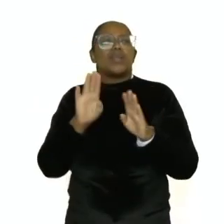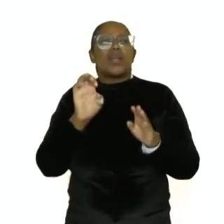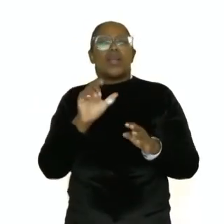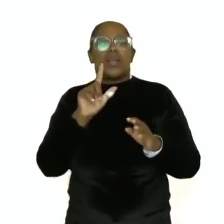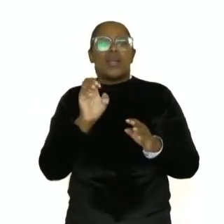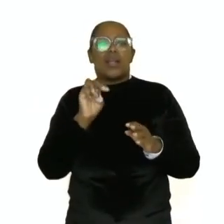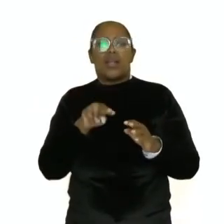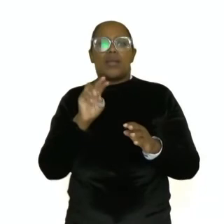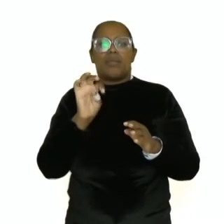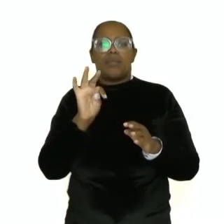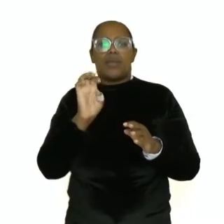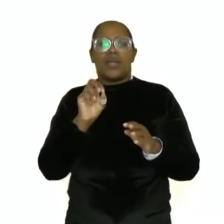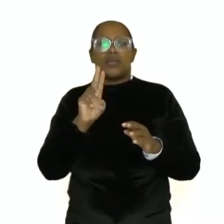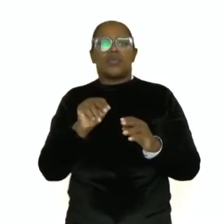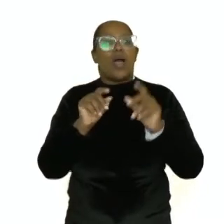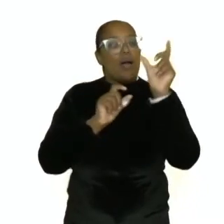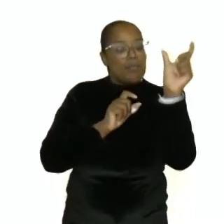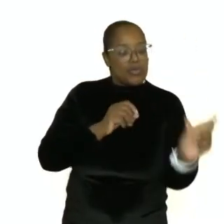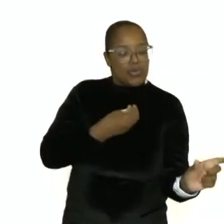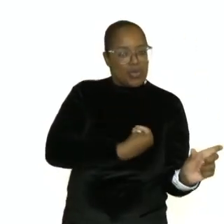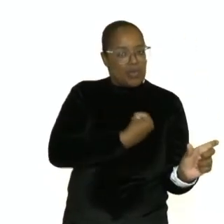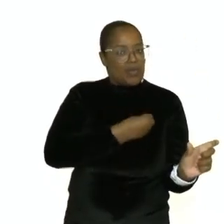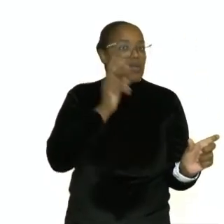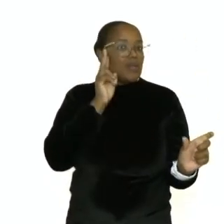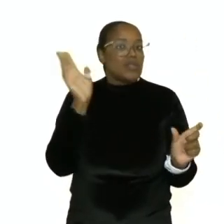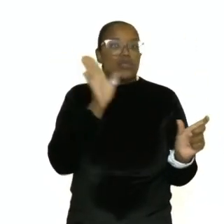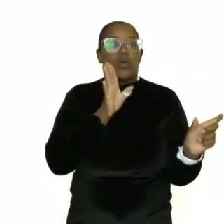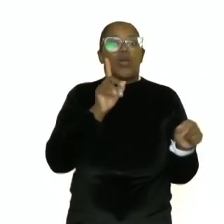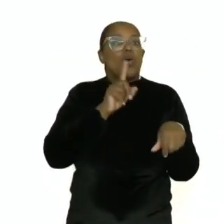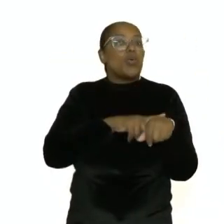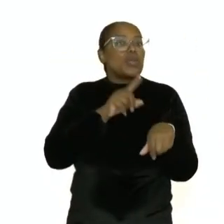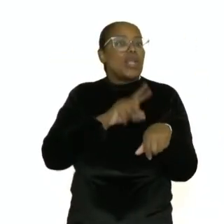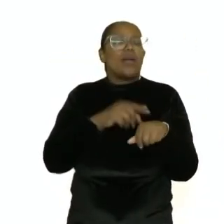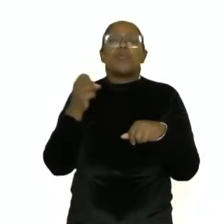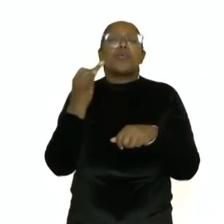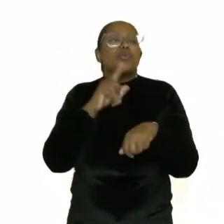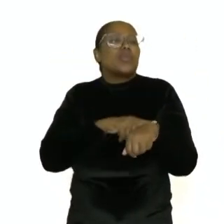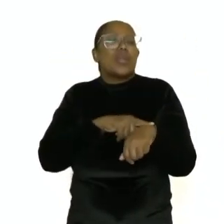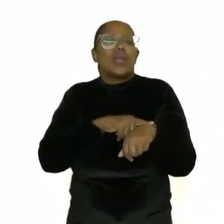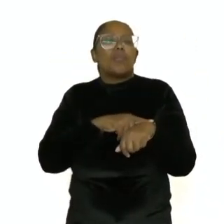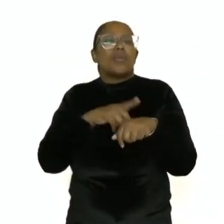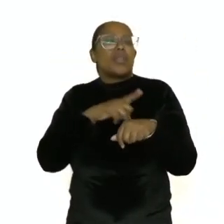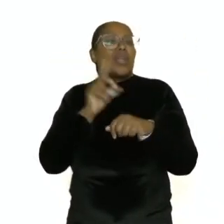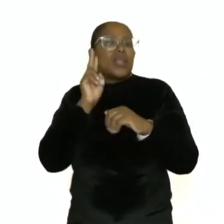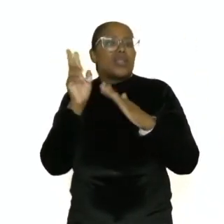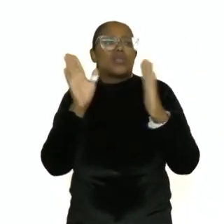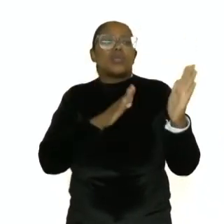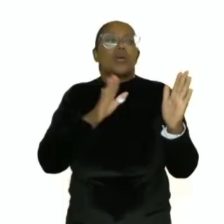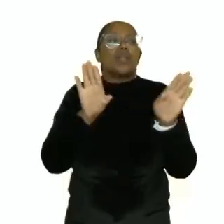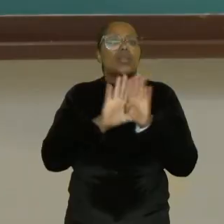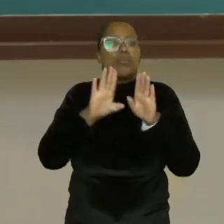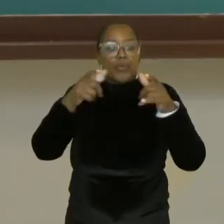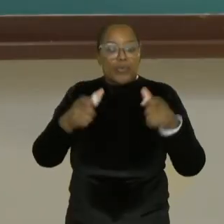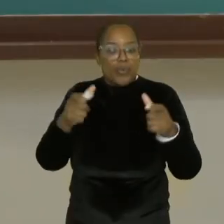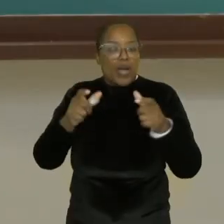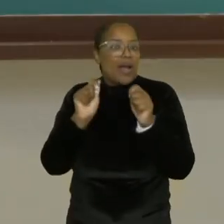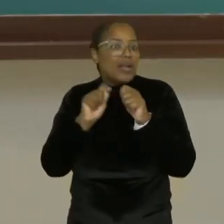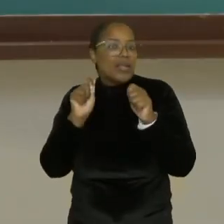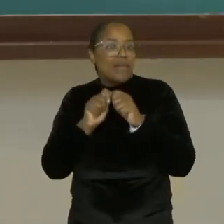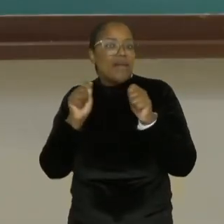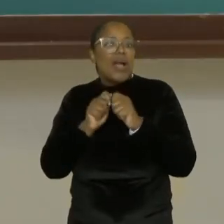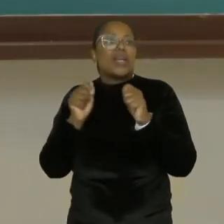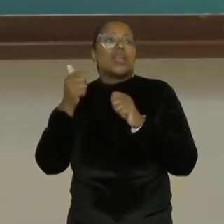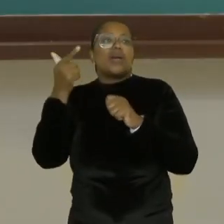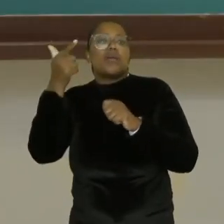são personagens, quem vive a história, tempo, quanto tempo dura a história, espaço, que é o lugar onde se passa, o narrador, que é quem